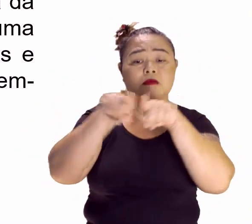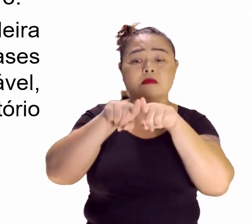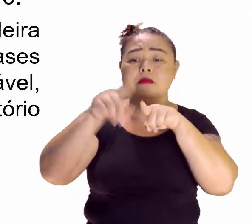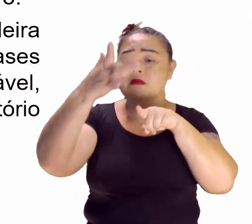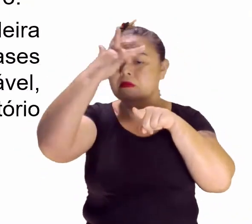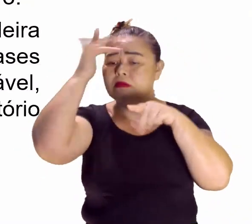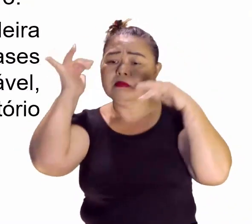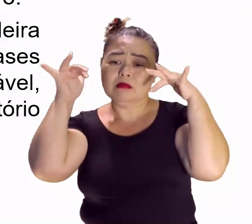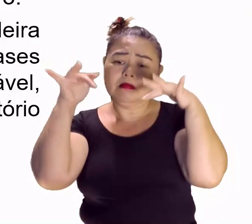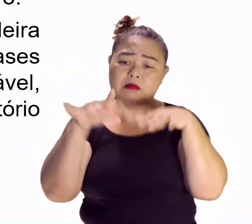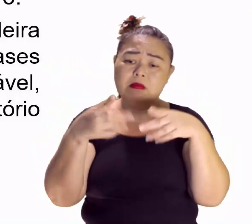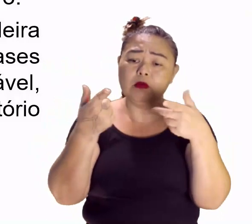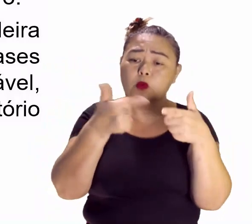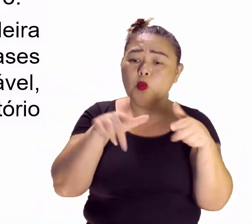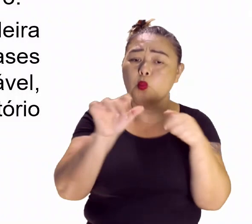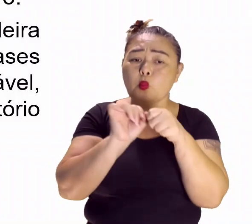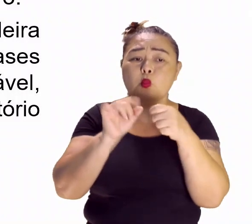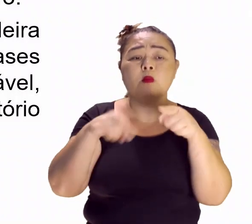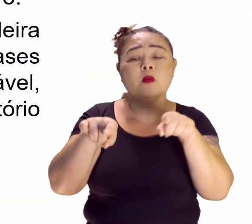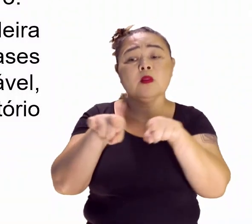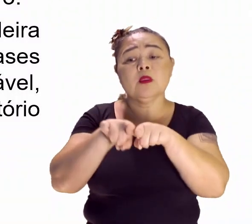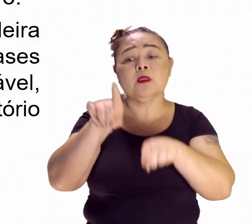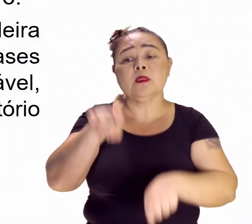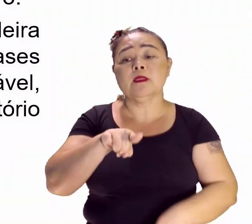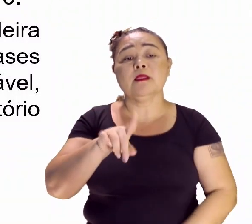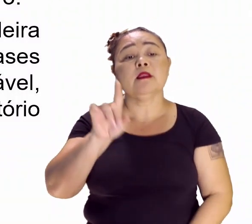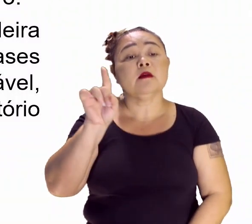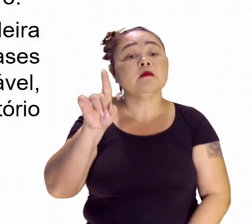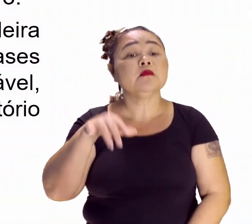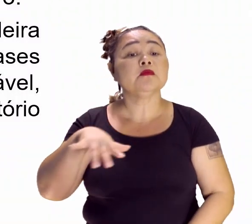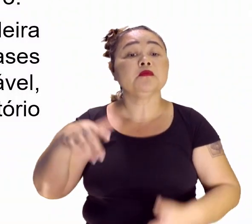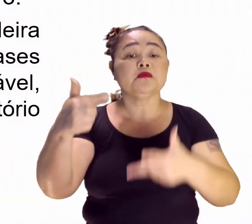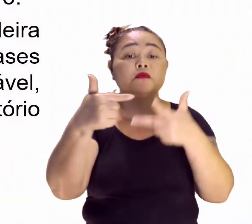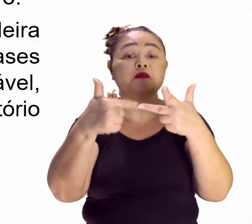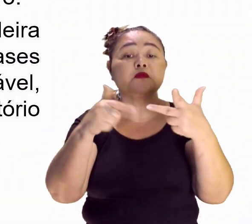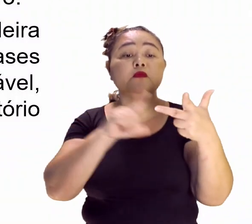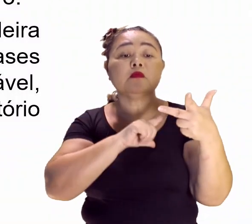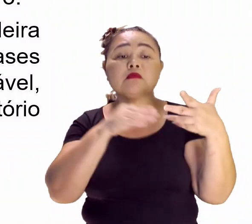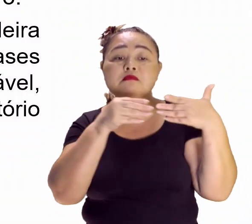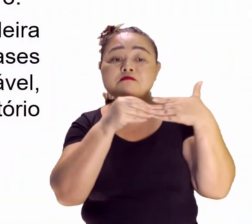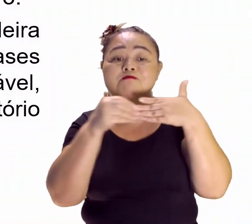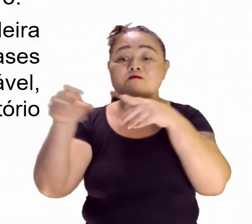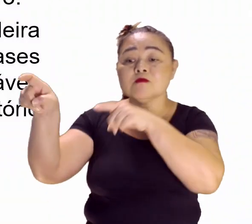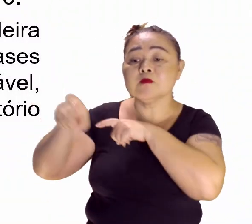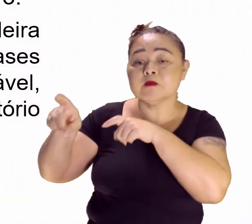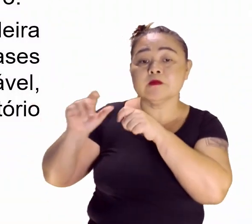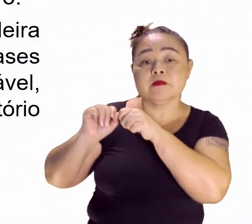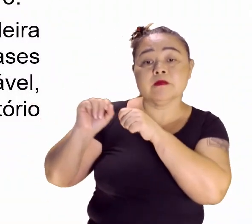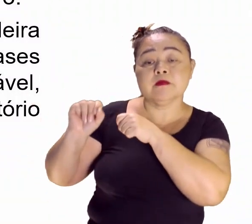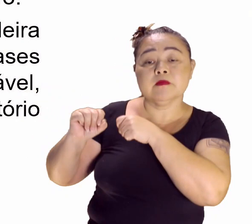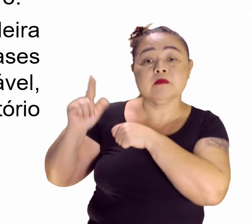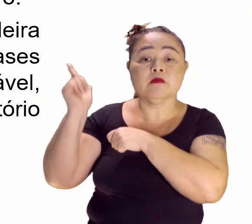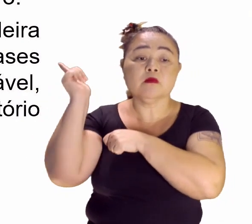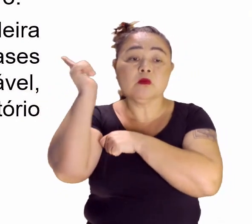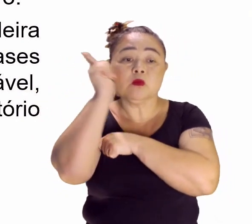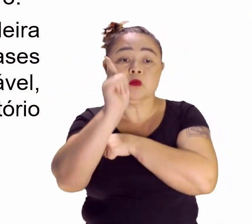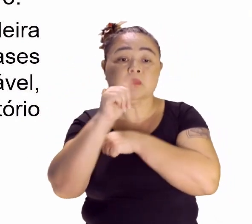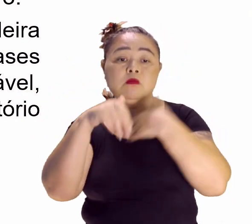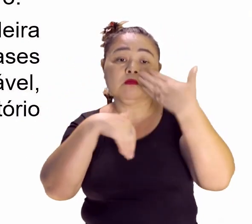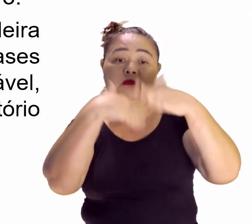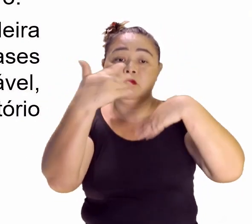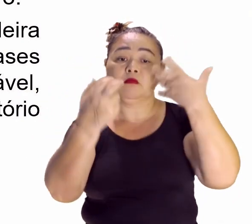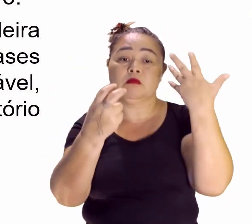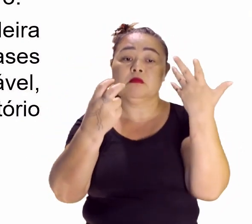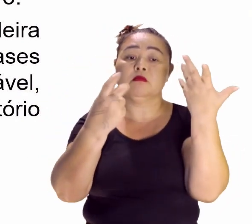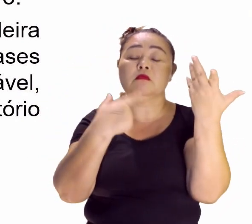mineradoras. A. B. O setor secundário foi o caminho que os produtores da região tomaram para que pudessem